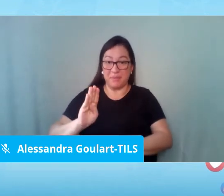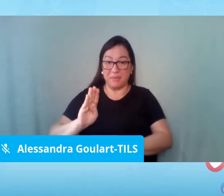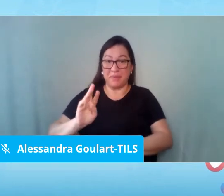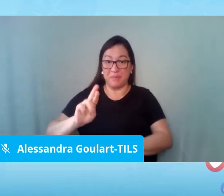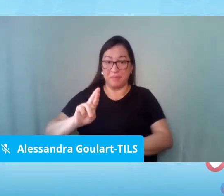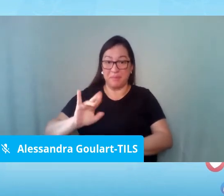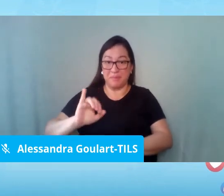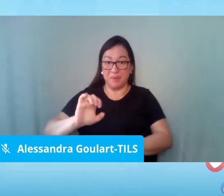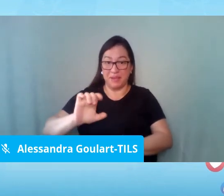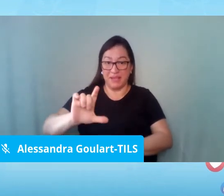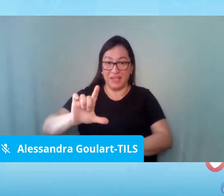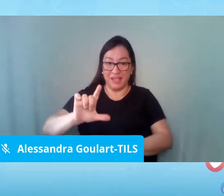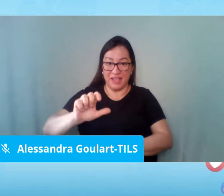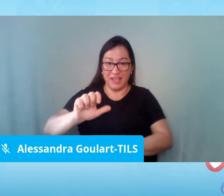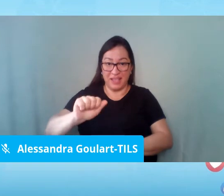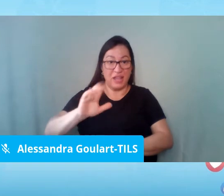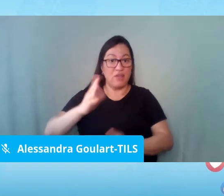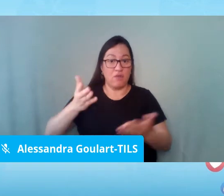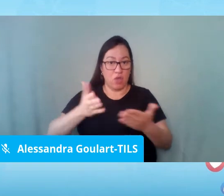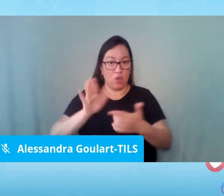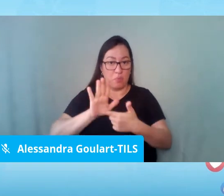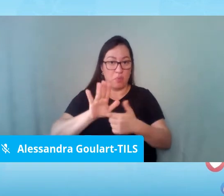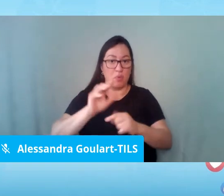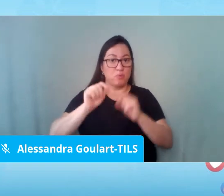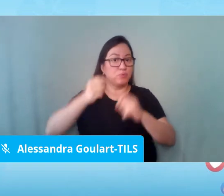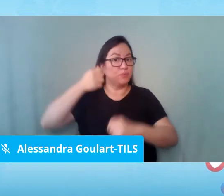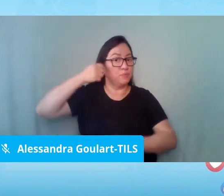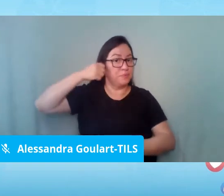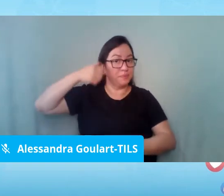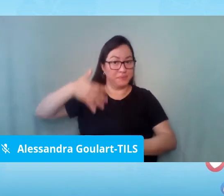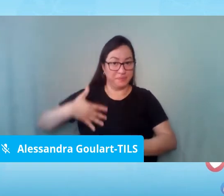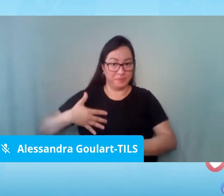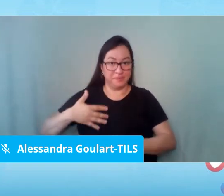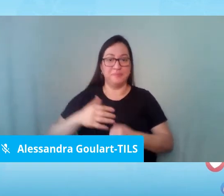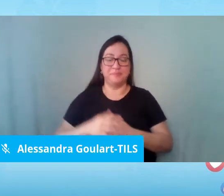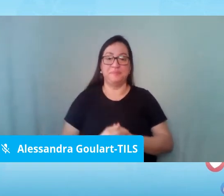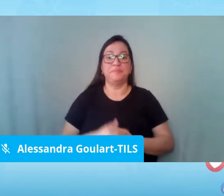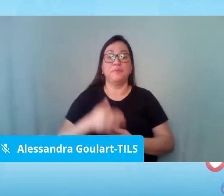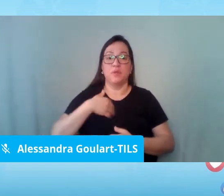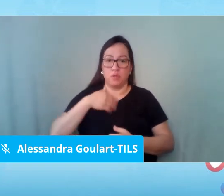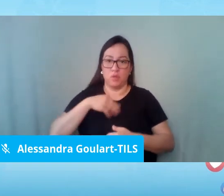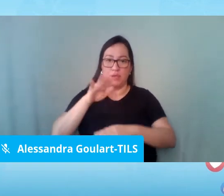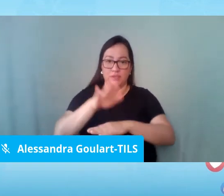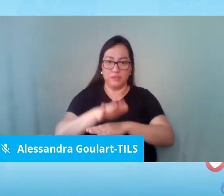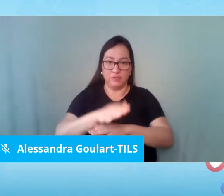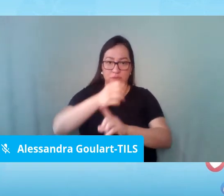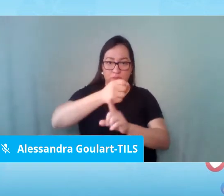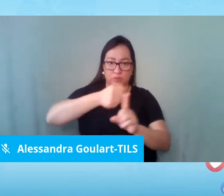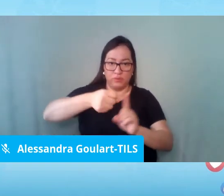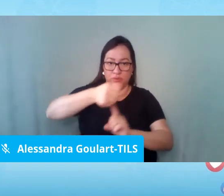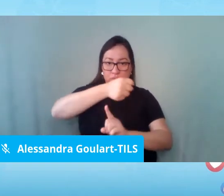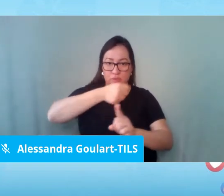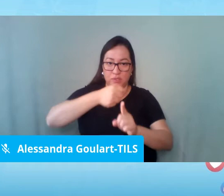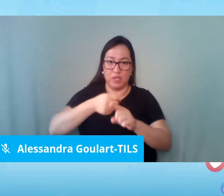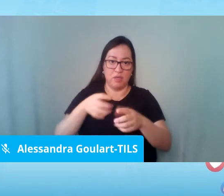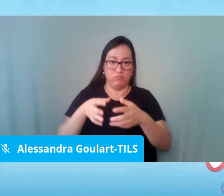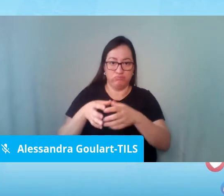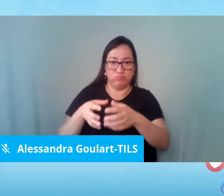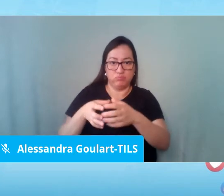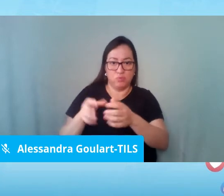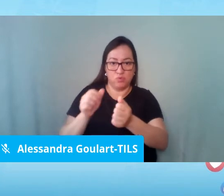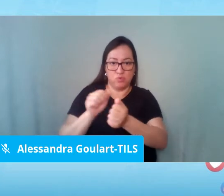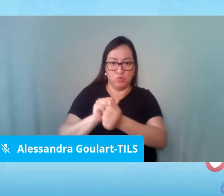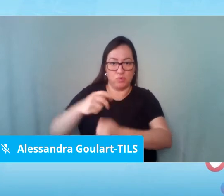para vocês, vou fazer minha audiodescrição. Eu sou assistente social, componho aqui o Grupo Técnico Estadual